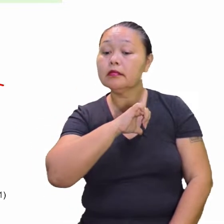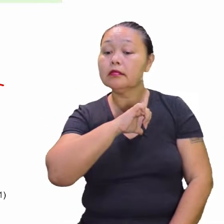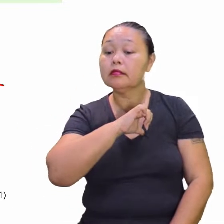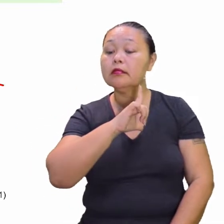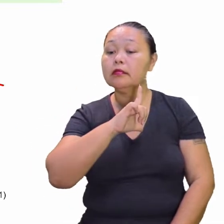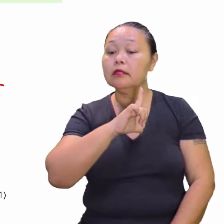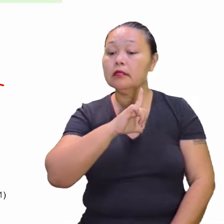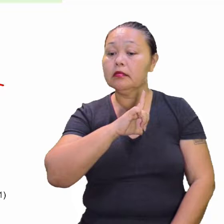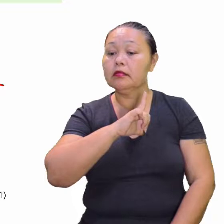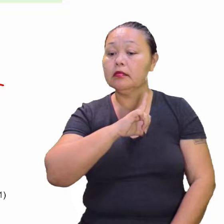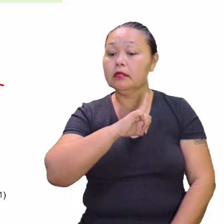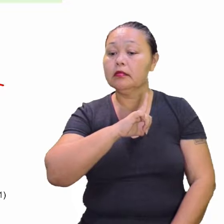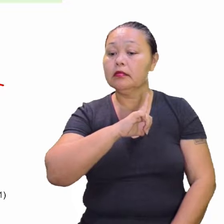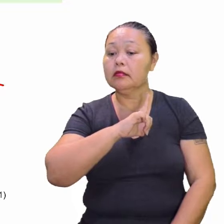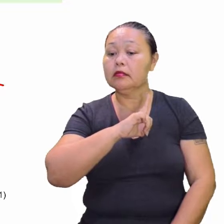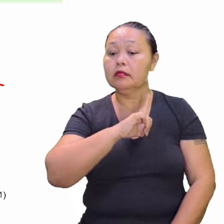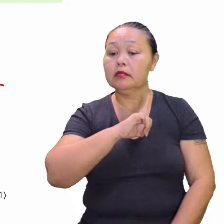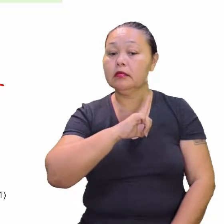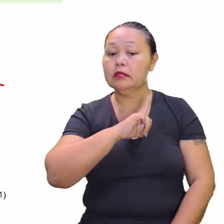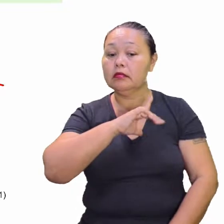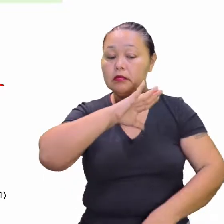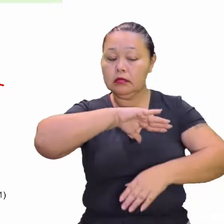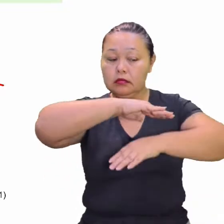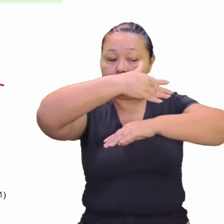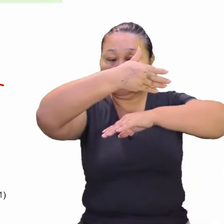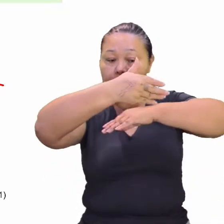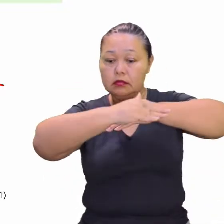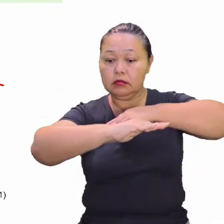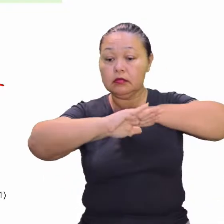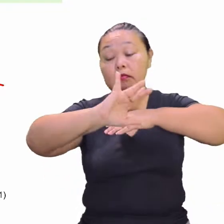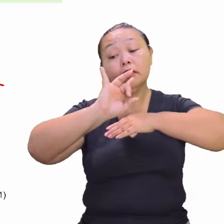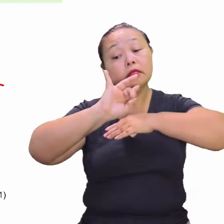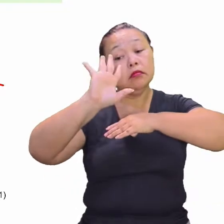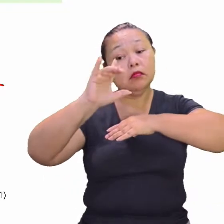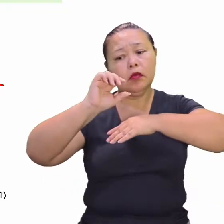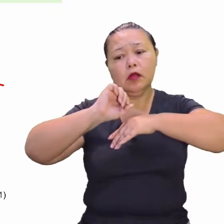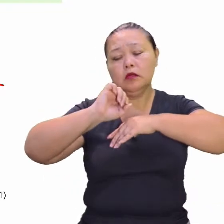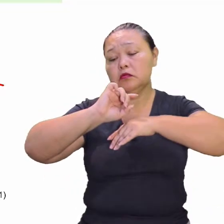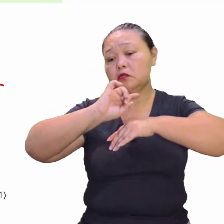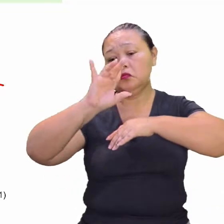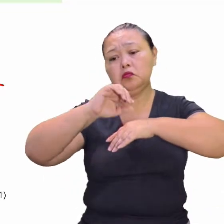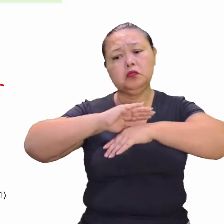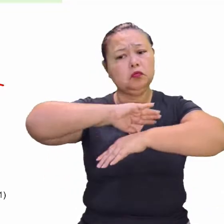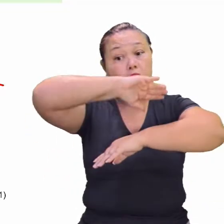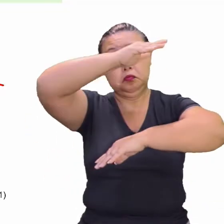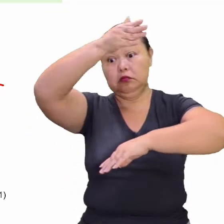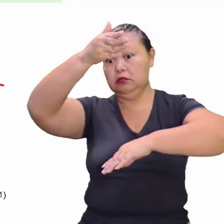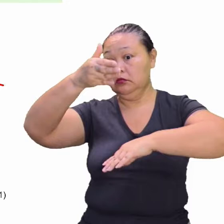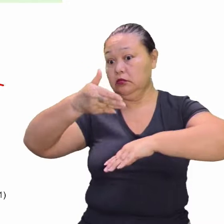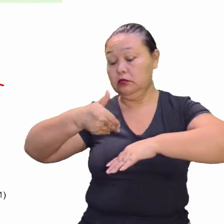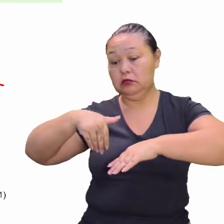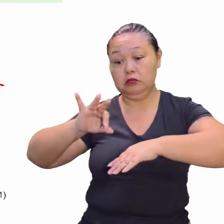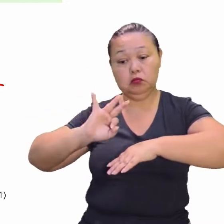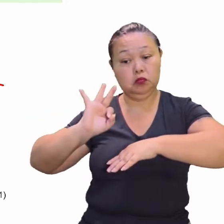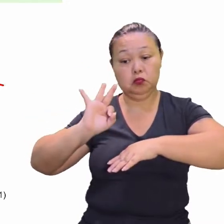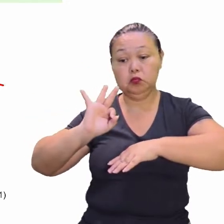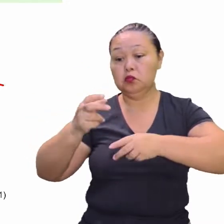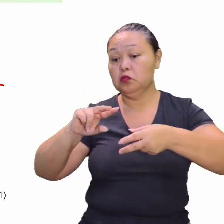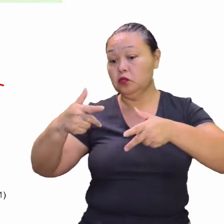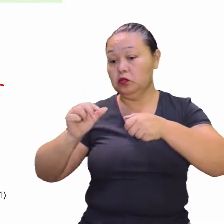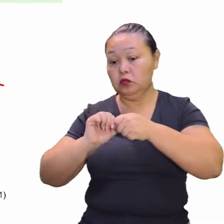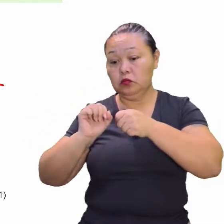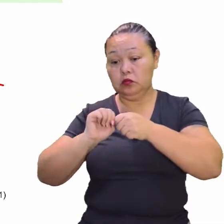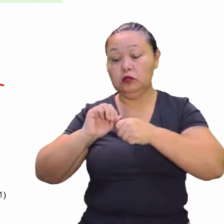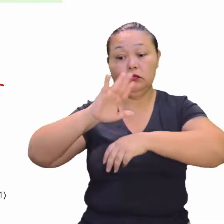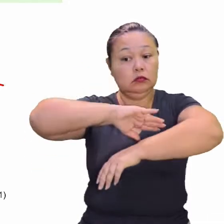áreas com essas declividades, né? Só que não chega a ser, não tem montanha. Exato. Não temos dobramentos modernos, que